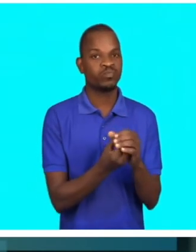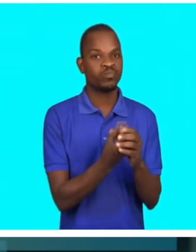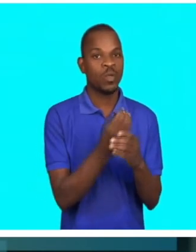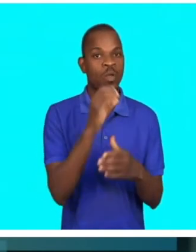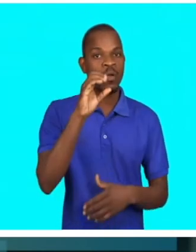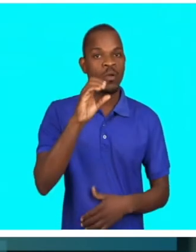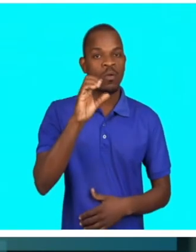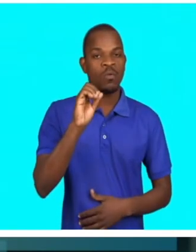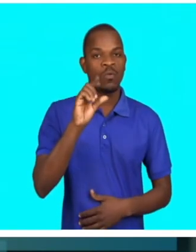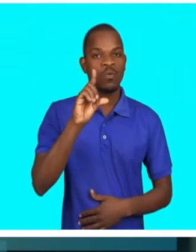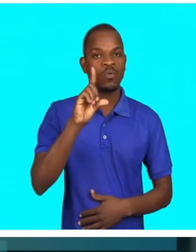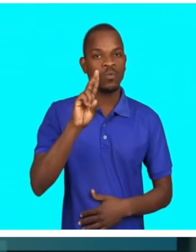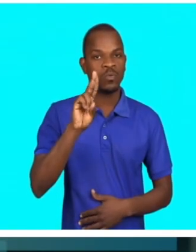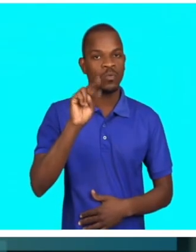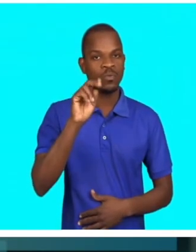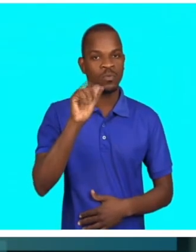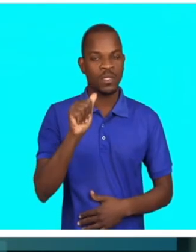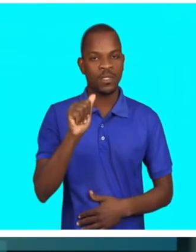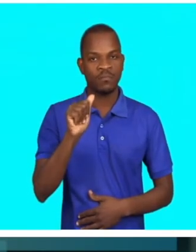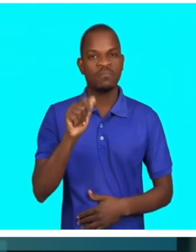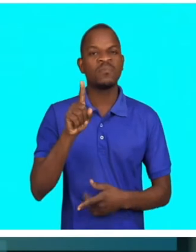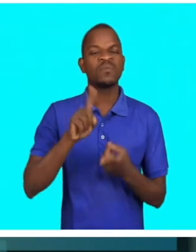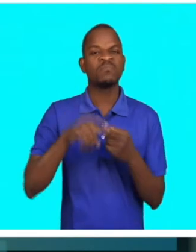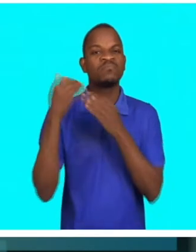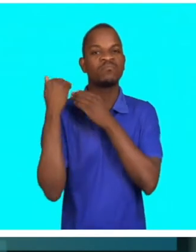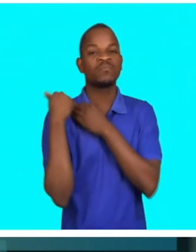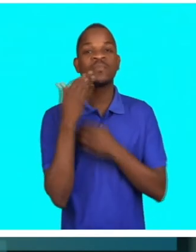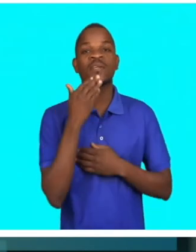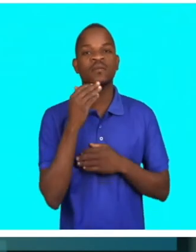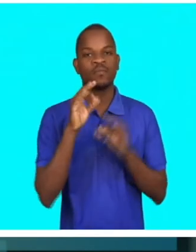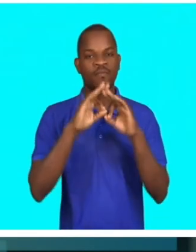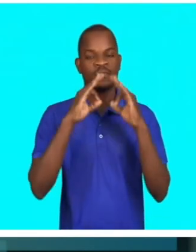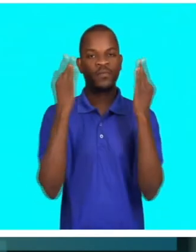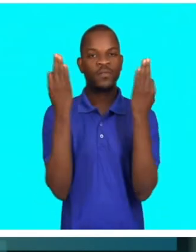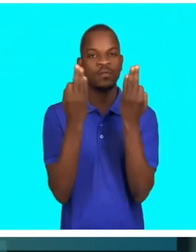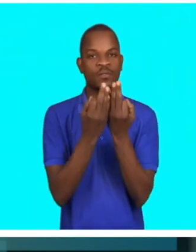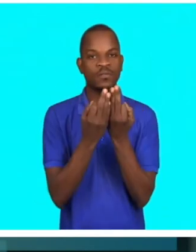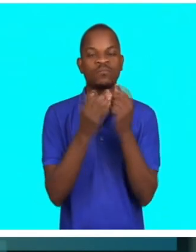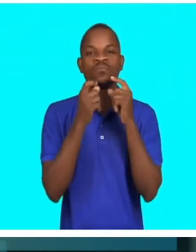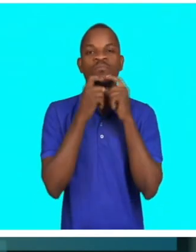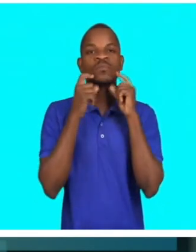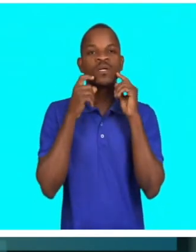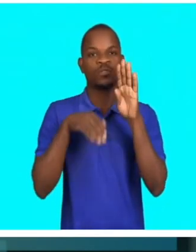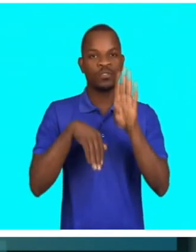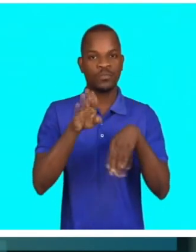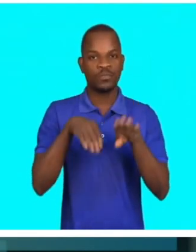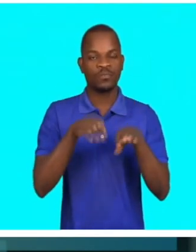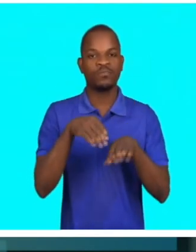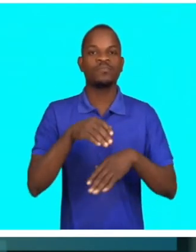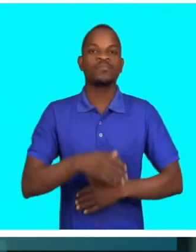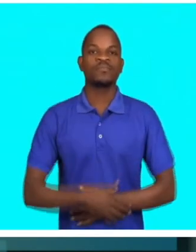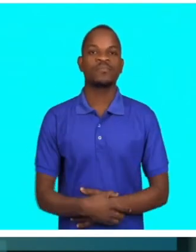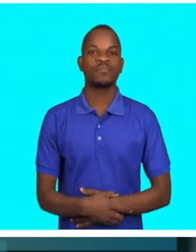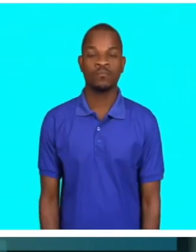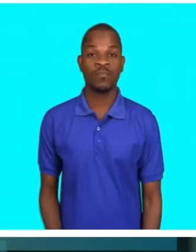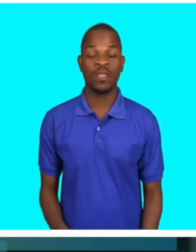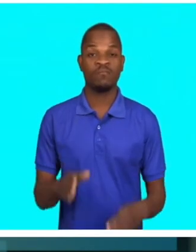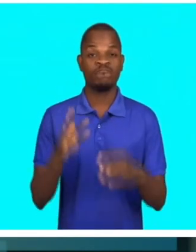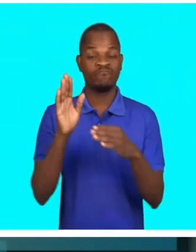destaque para a Academia Mário Coluna, em Namaacha, que está sob a gestão da FMF.